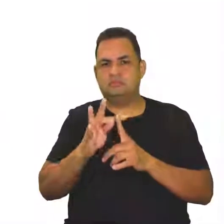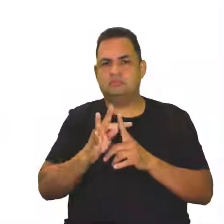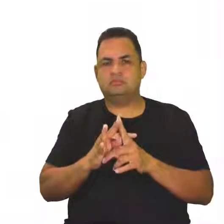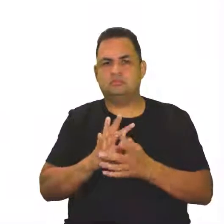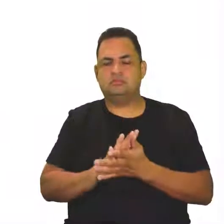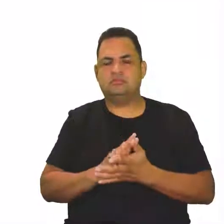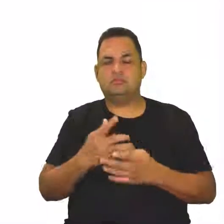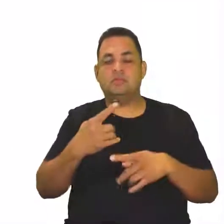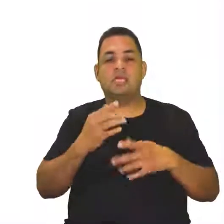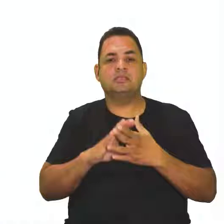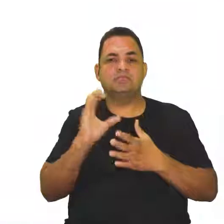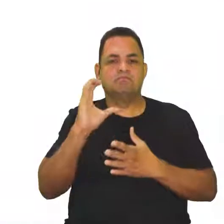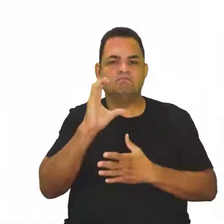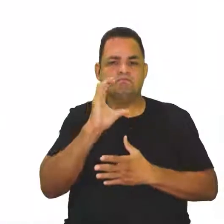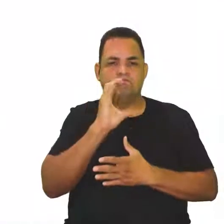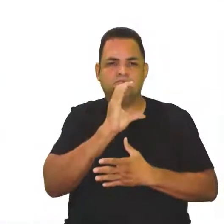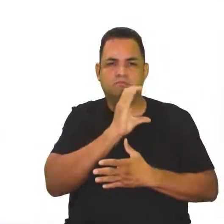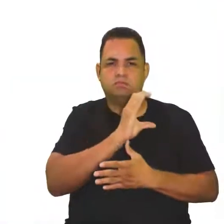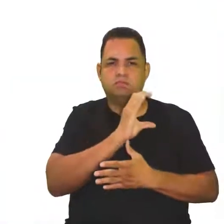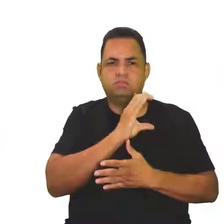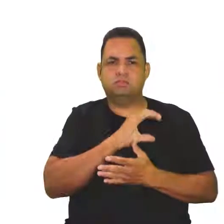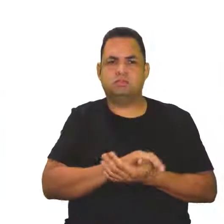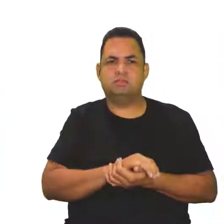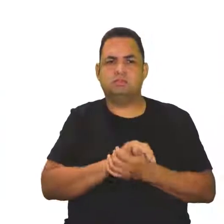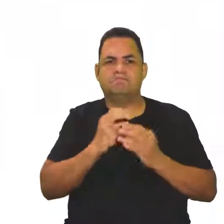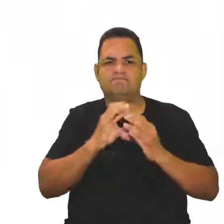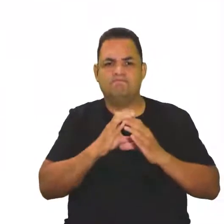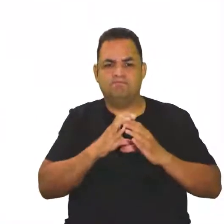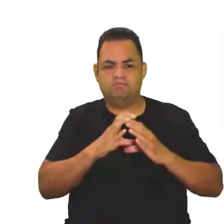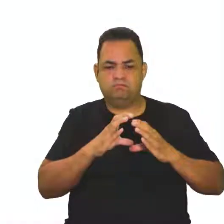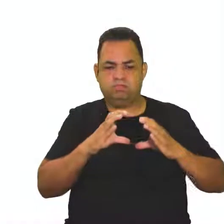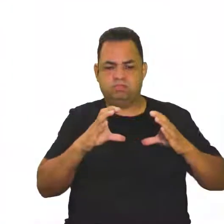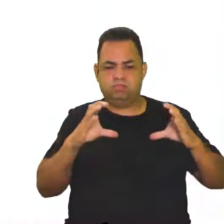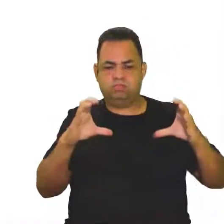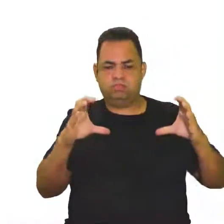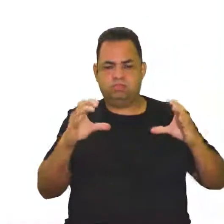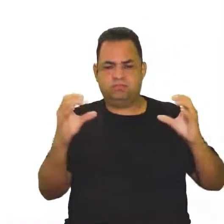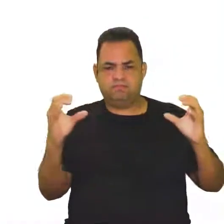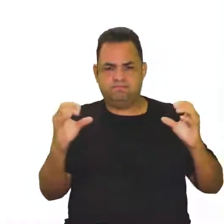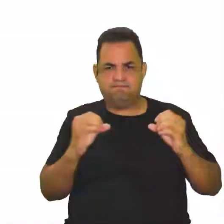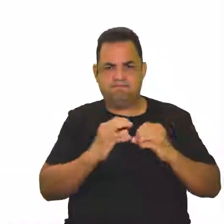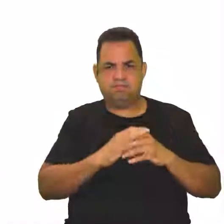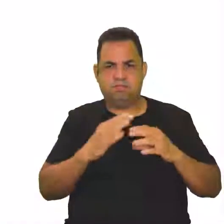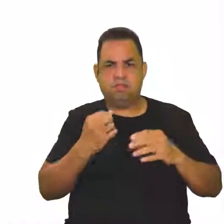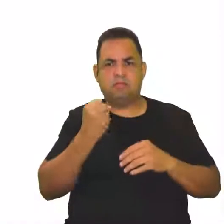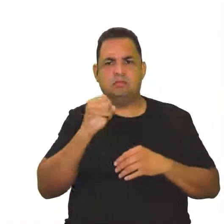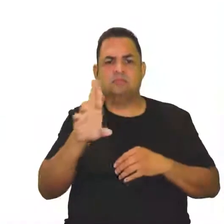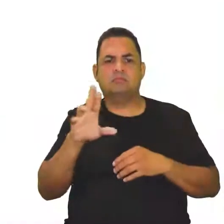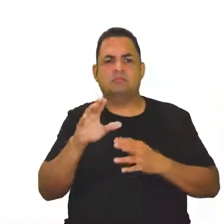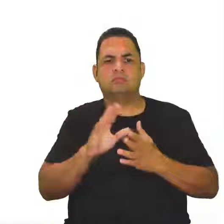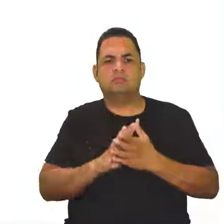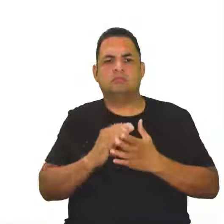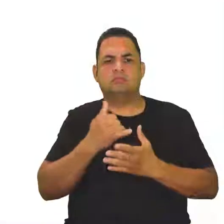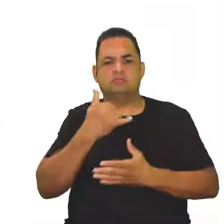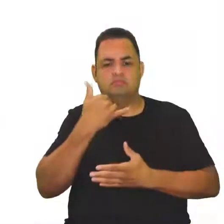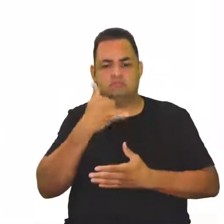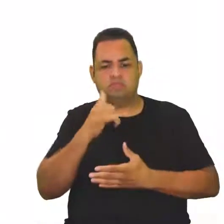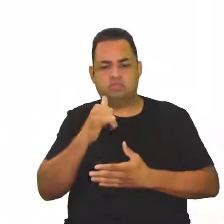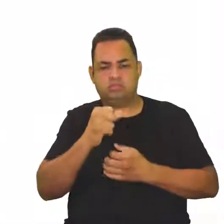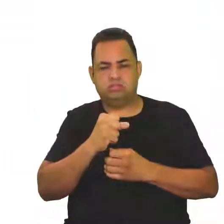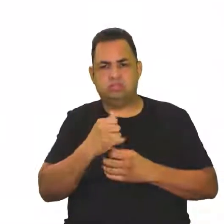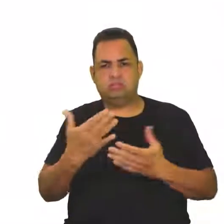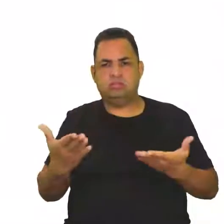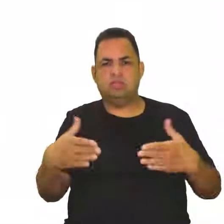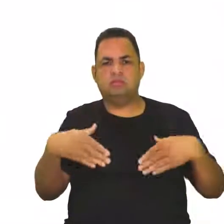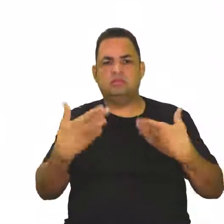Esse aquecimento, olha o que ele causa, ó, a expansão explosiva do ar ao longo da descarga